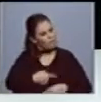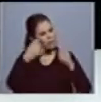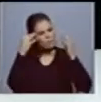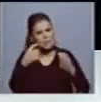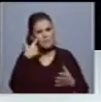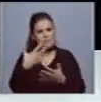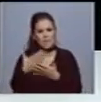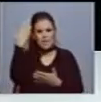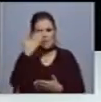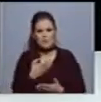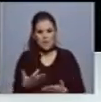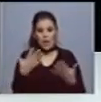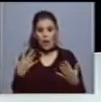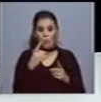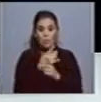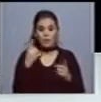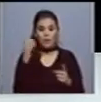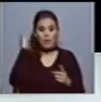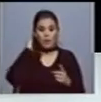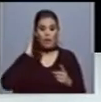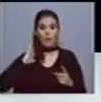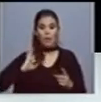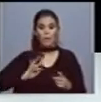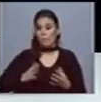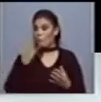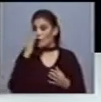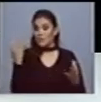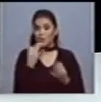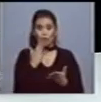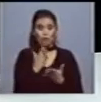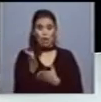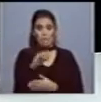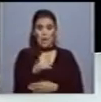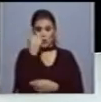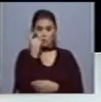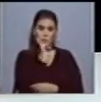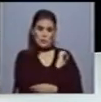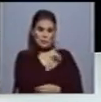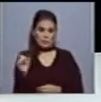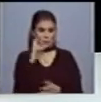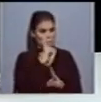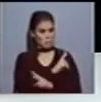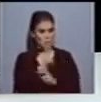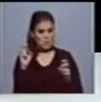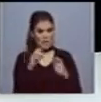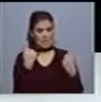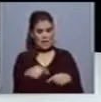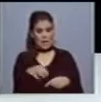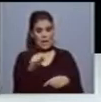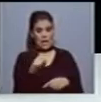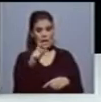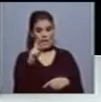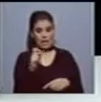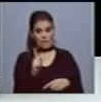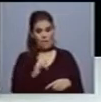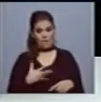semana, que à primeira vista pode parecer que é apenas mais um anúncio de uma detecção de ondas gravitacionais. E não é.